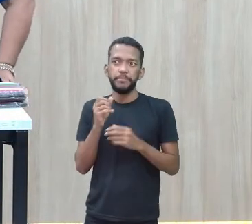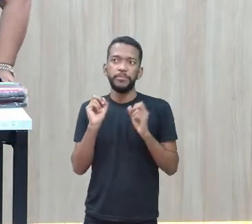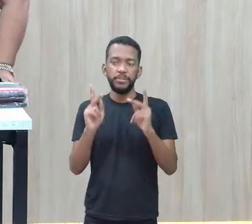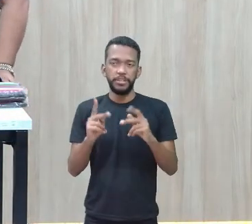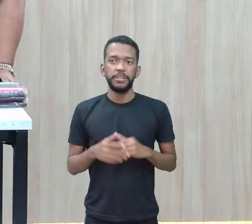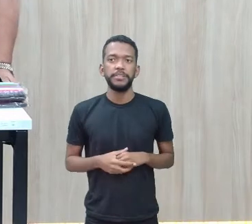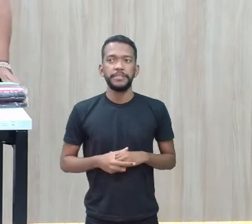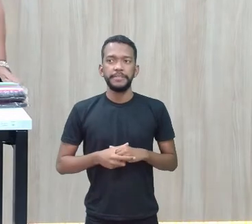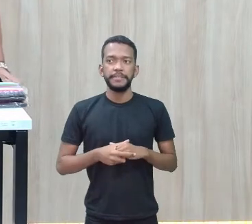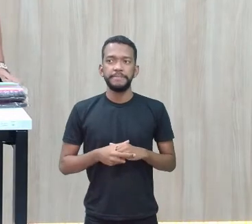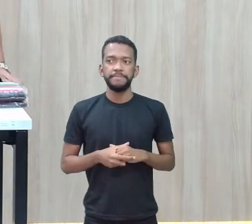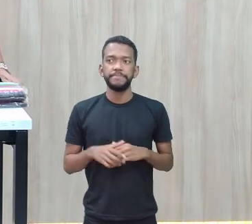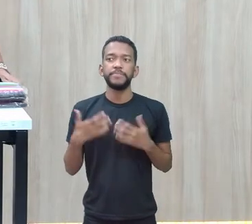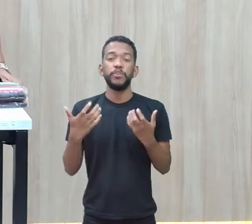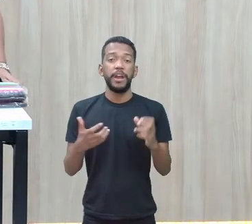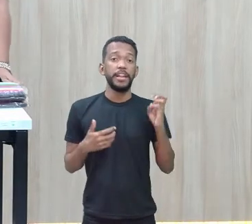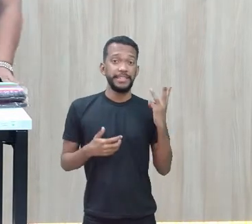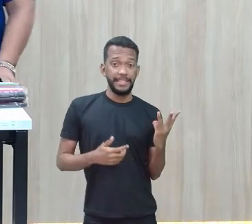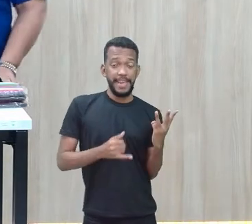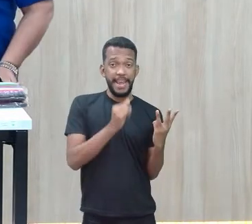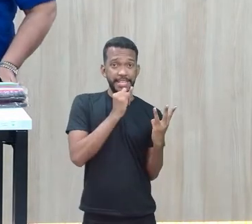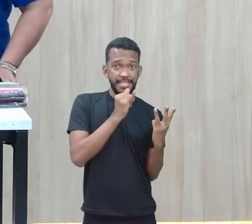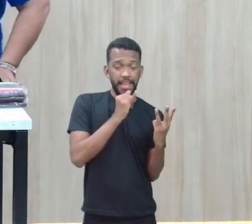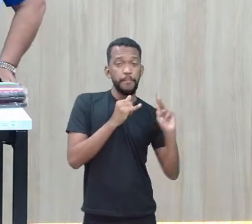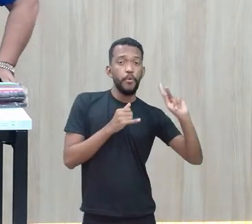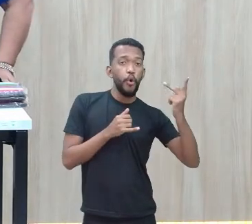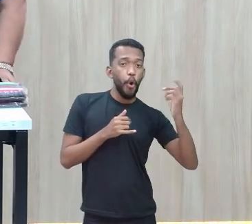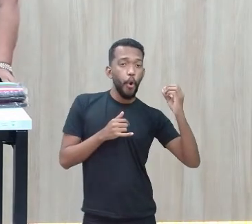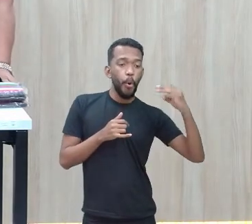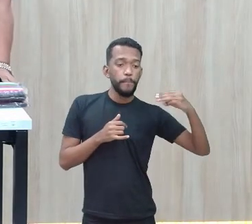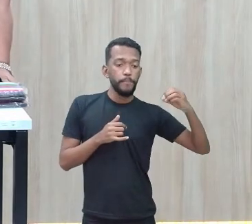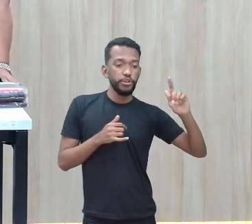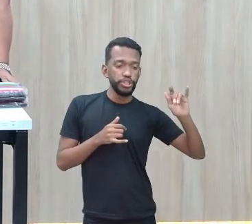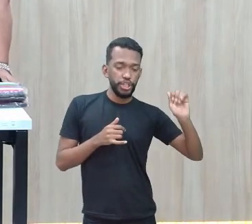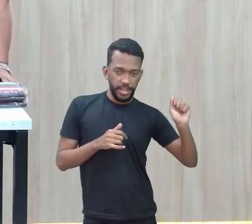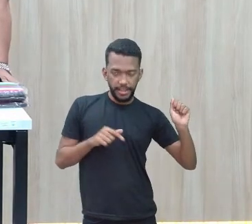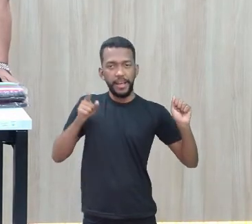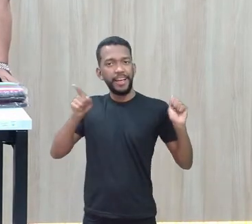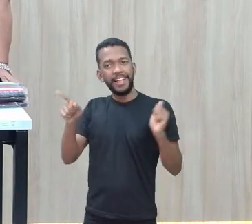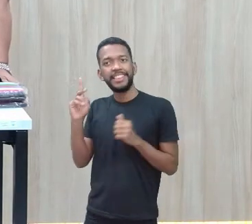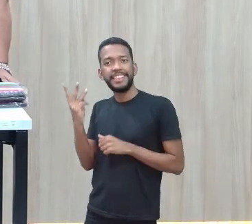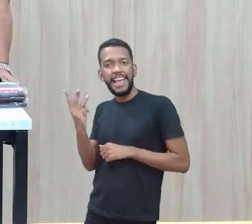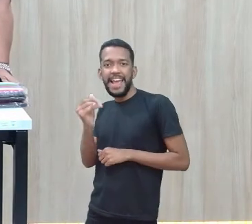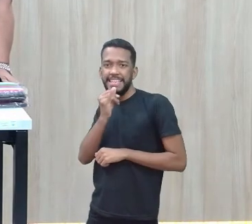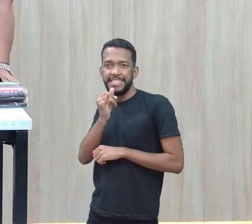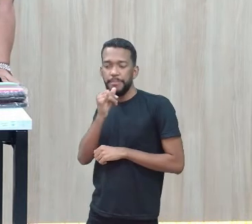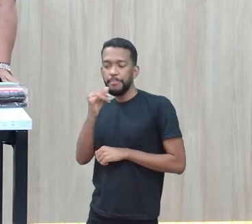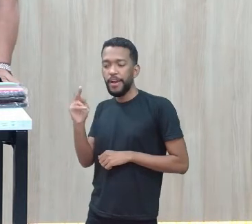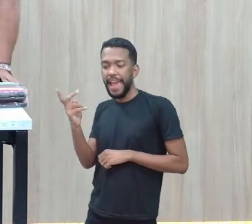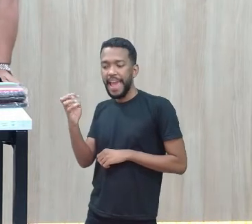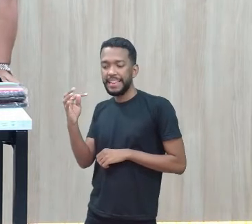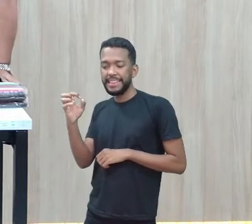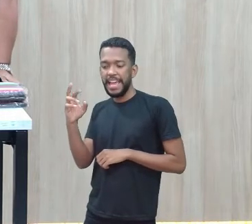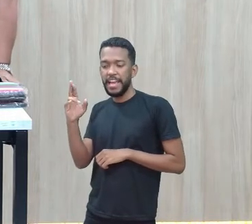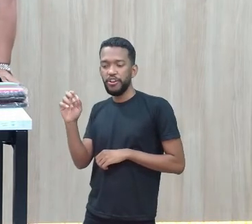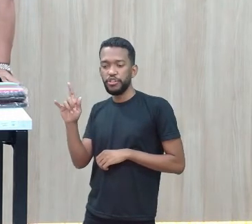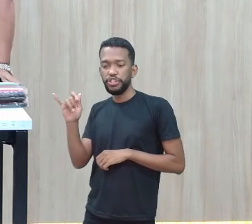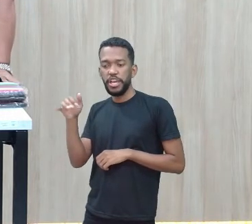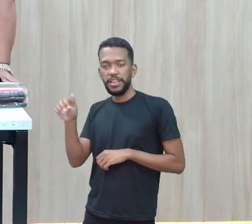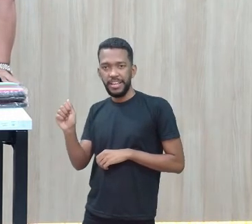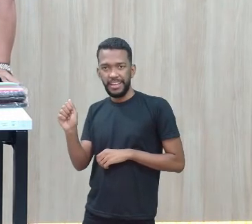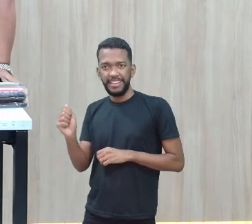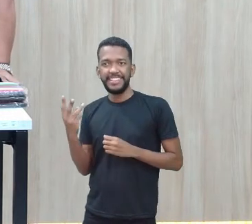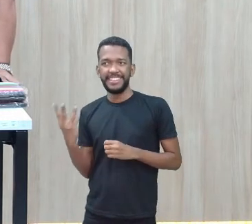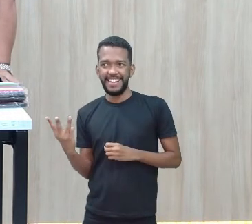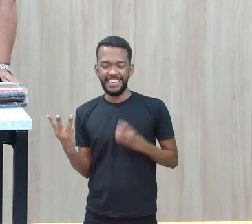ok? Então, eu quero 3 exemplos de mistura homogênea e 3 exemplos de mistura heterogênea. Vocês não podem esquecer que vocês irão